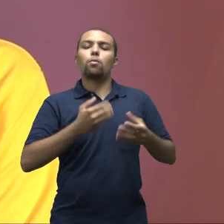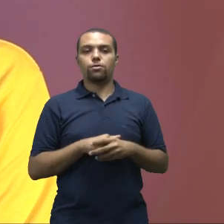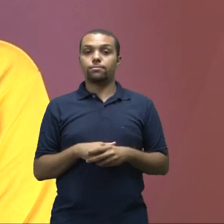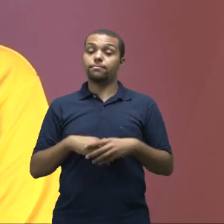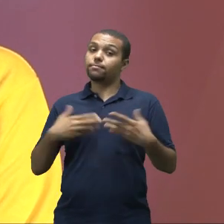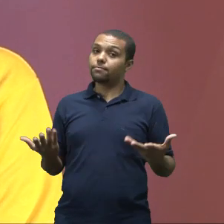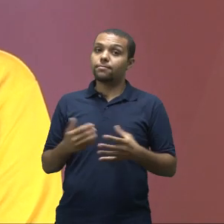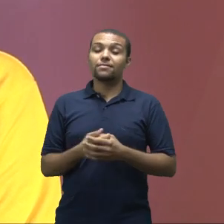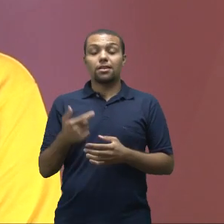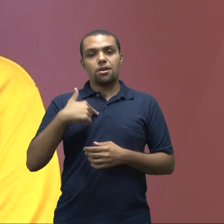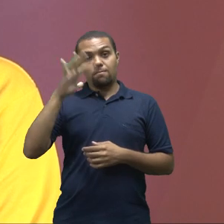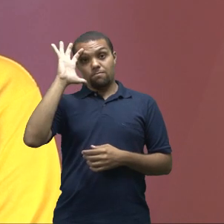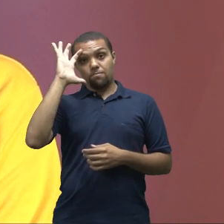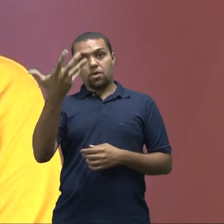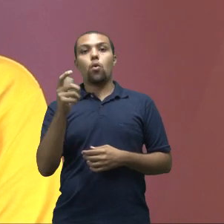foi?